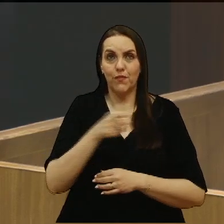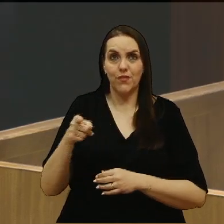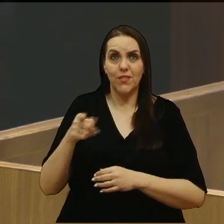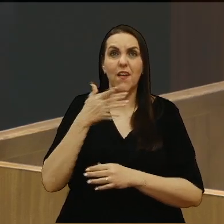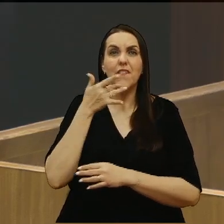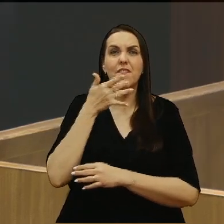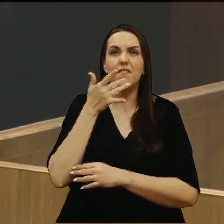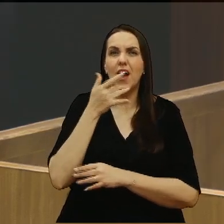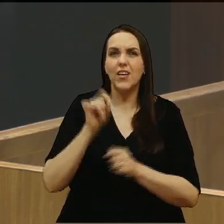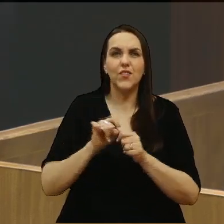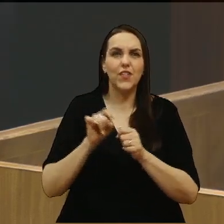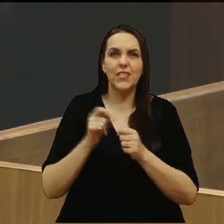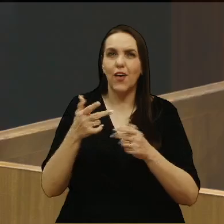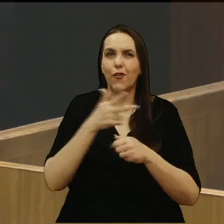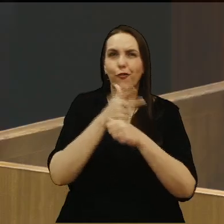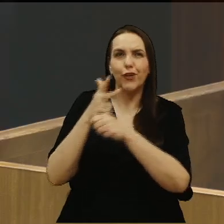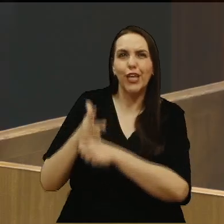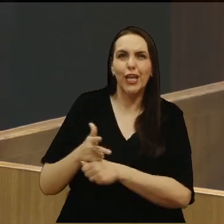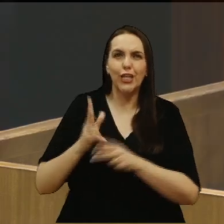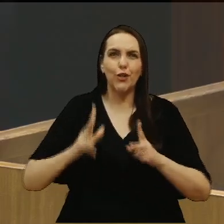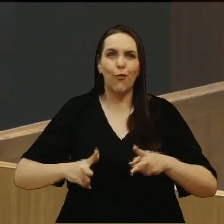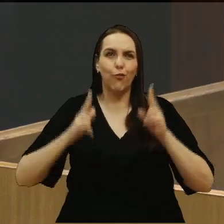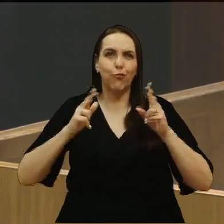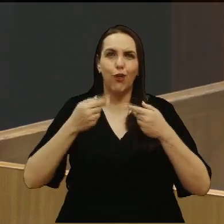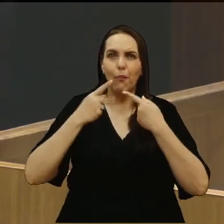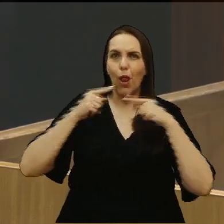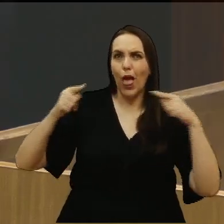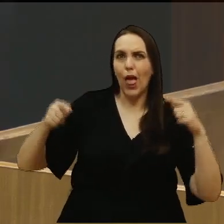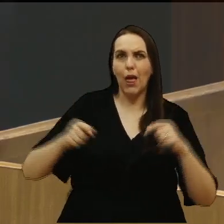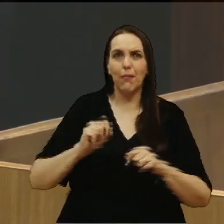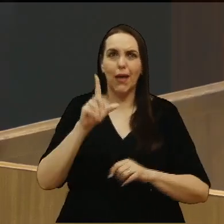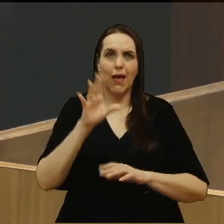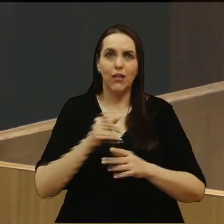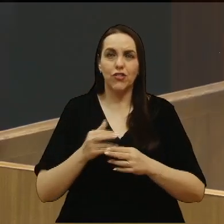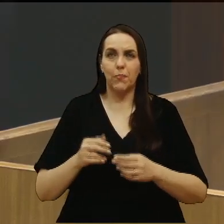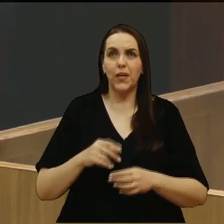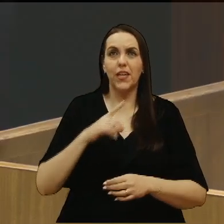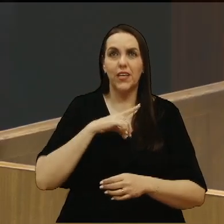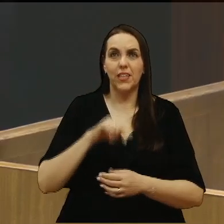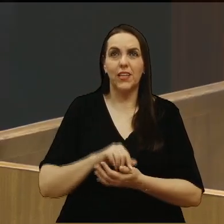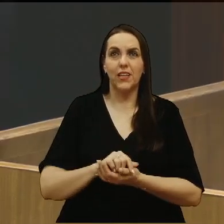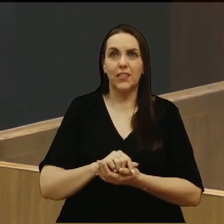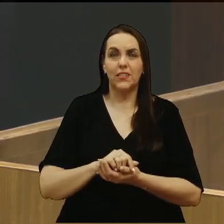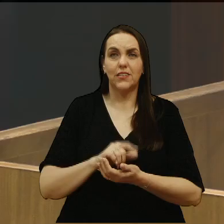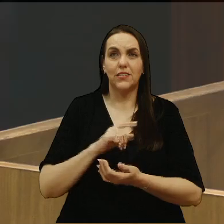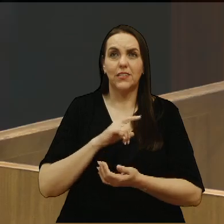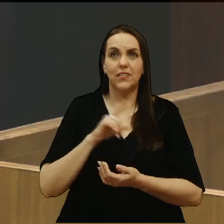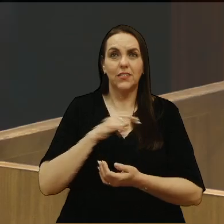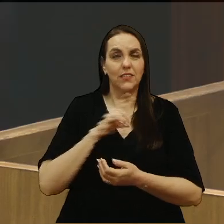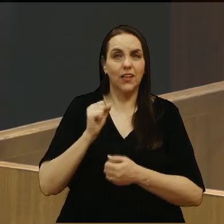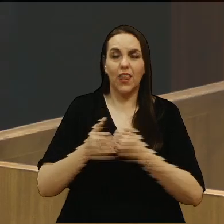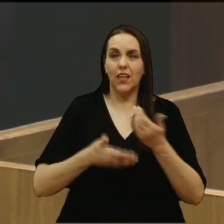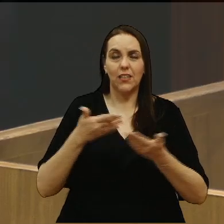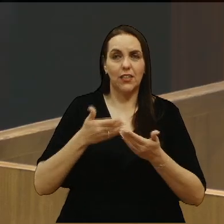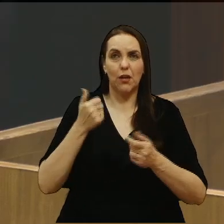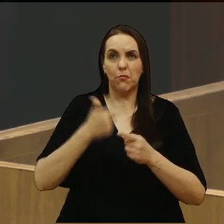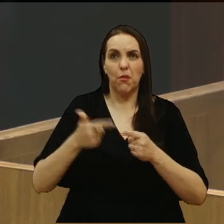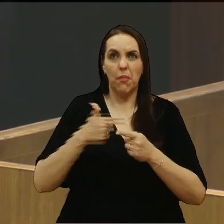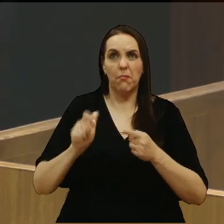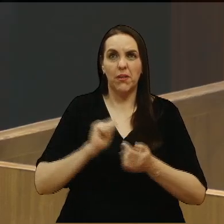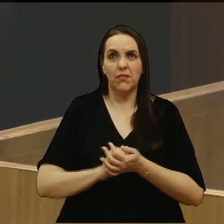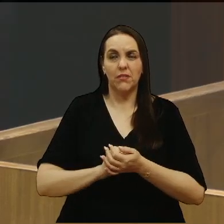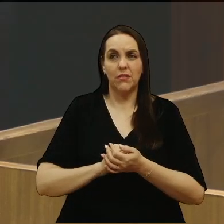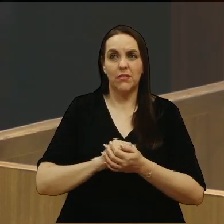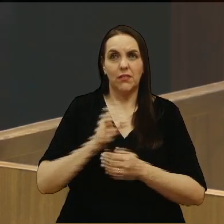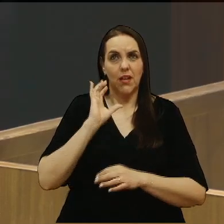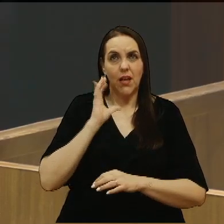fácil a gente fazer qualquer vídeo, fazer um corte polêmico, jogar nas redes sociais em busca de like, mas não tratar do problema, da